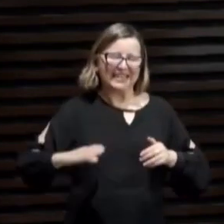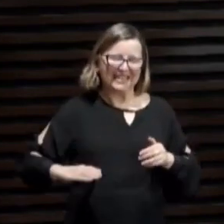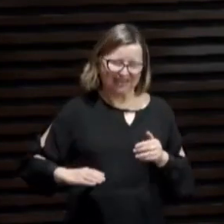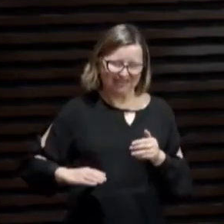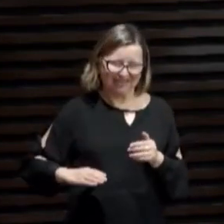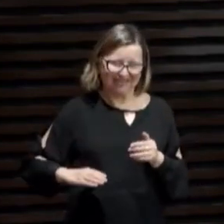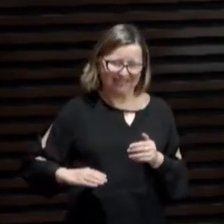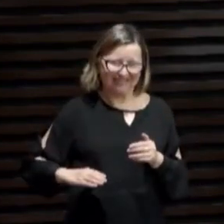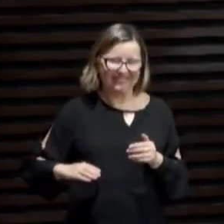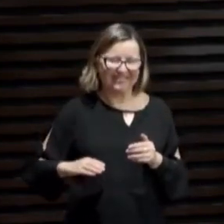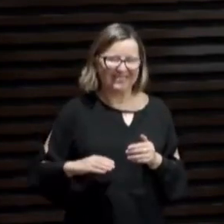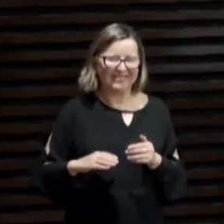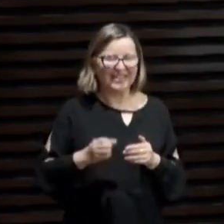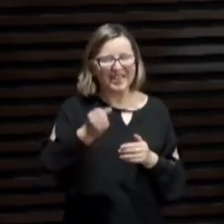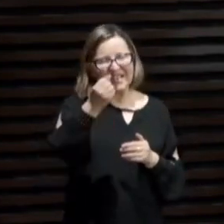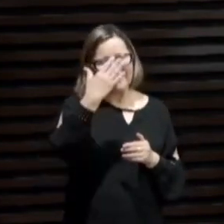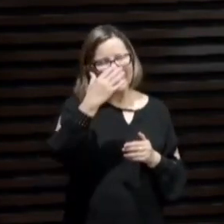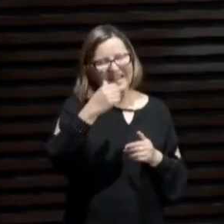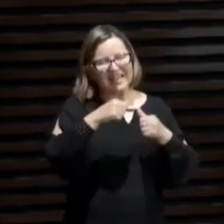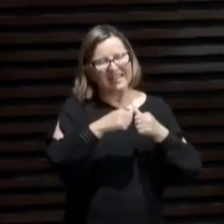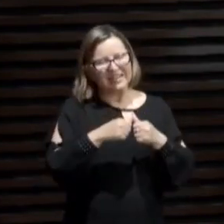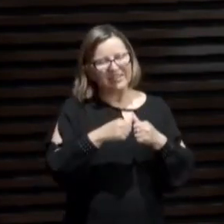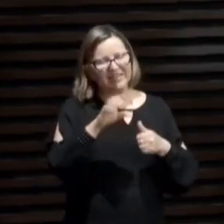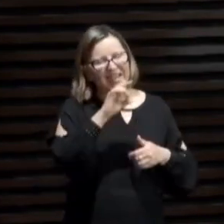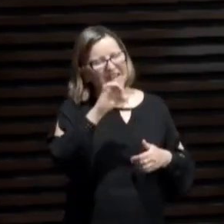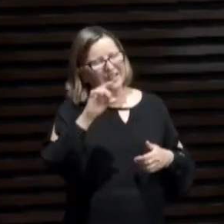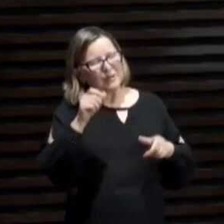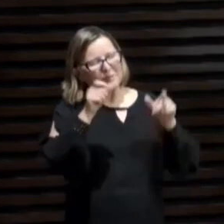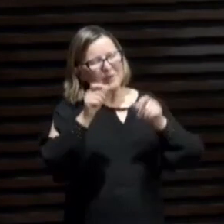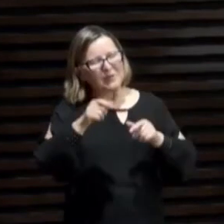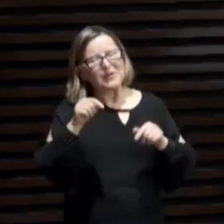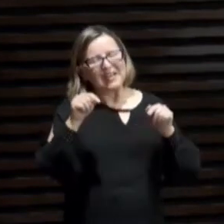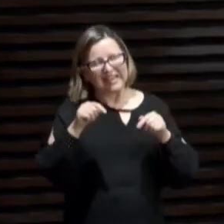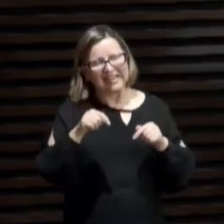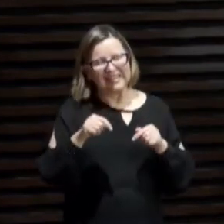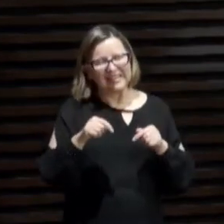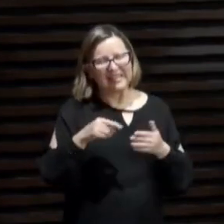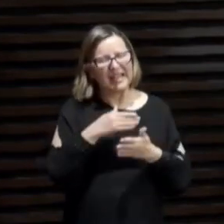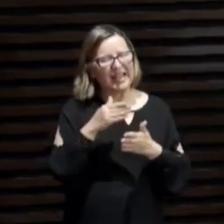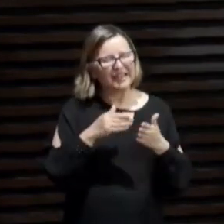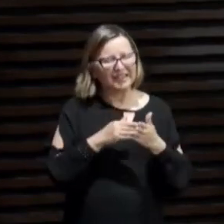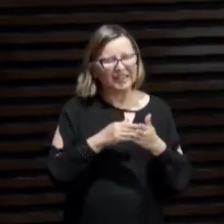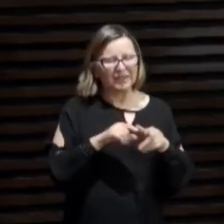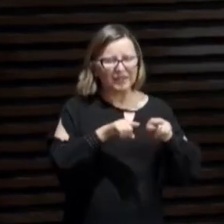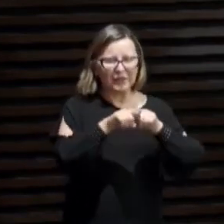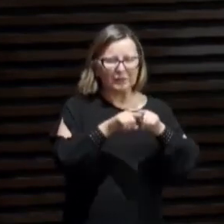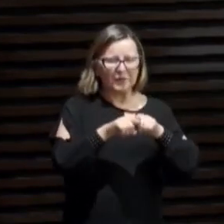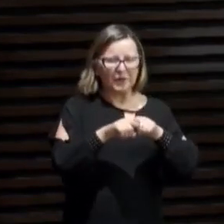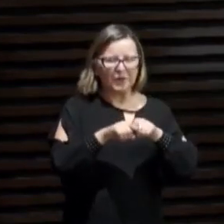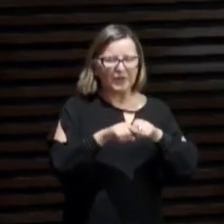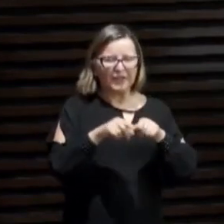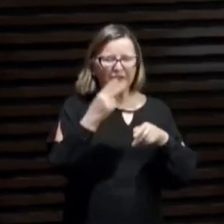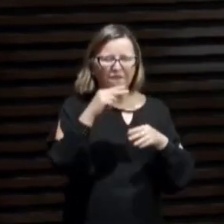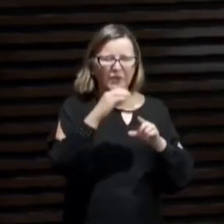Cristo Jesus. Revela, Pai, isso a cada coração aqui nessa noite. A cada irmão que nos acompanha via internet. E a cada